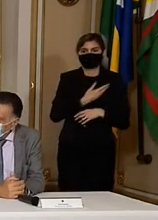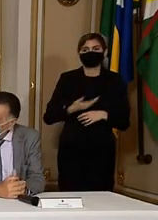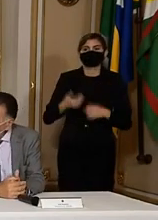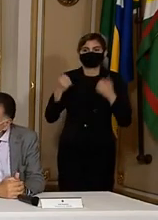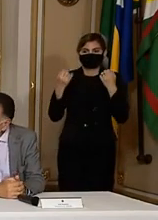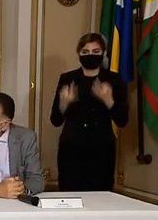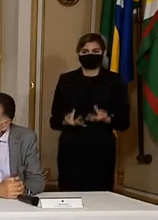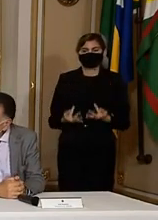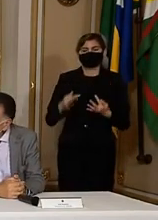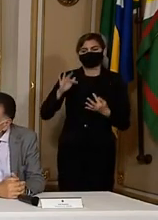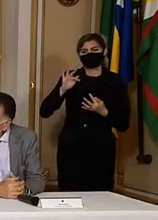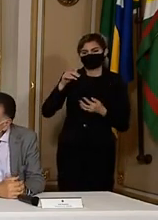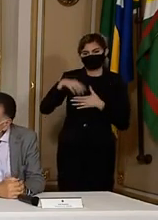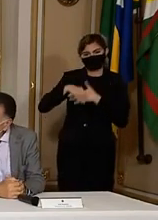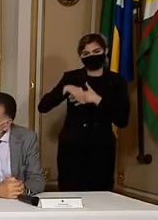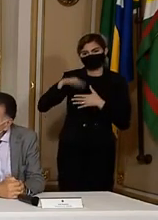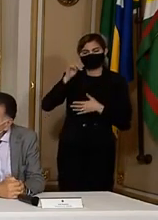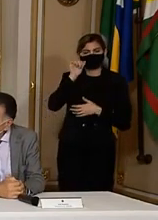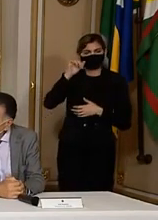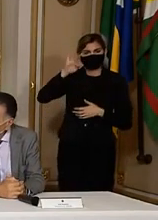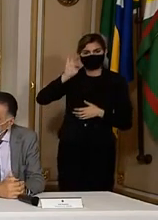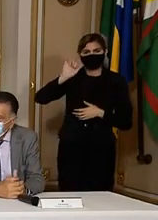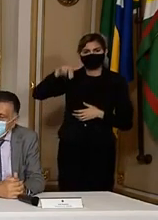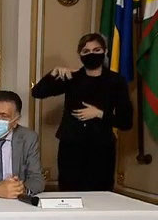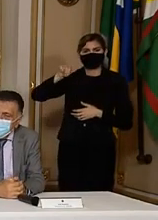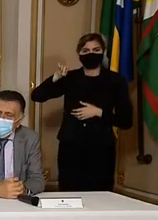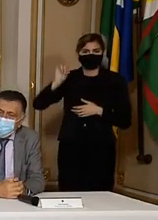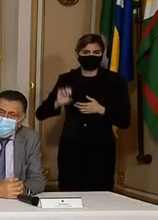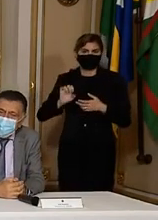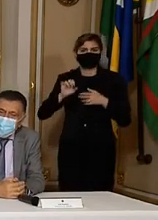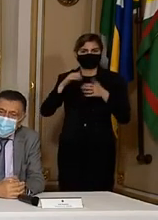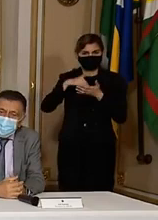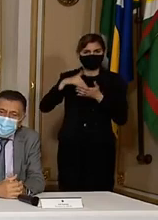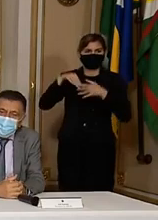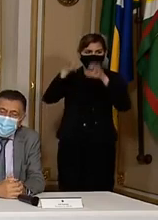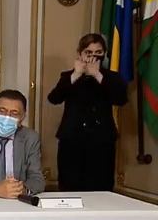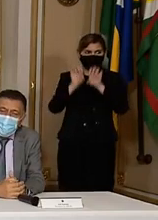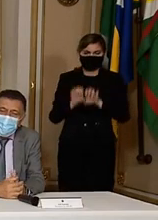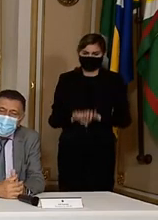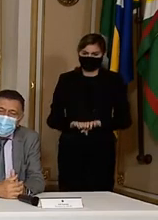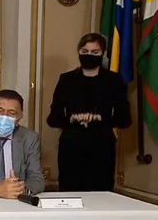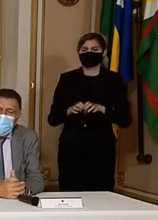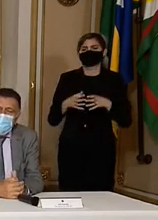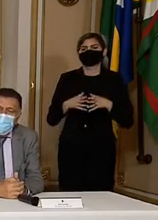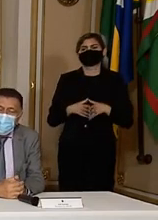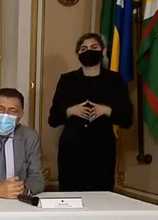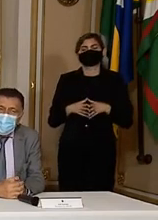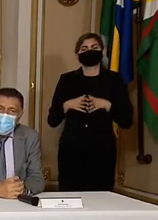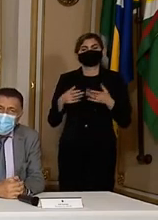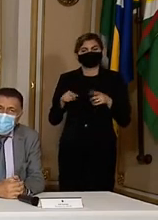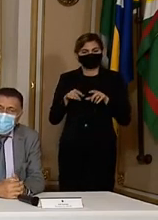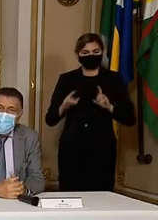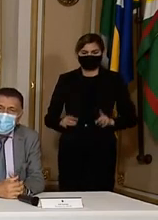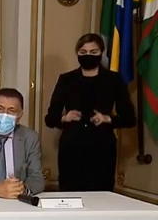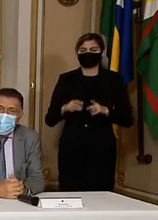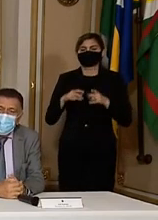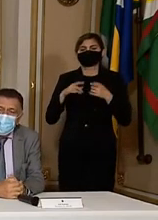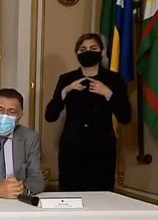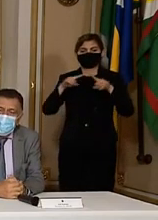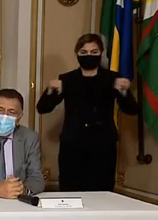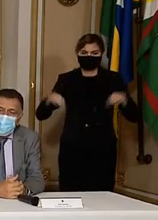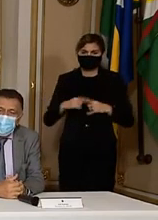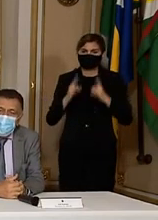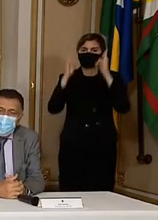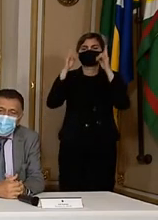complementar Fernanda Batista Secretária de infraestrutura e recursos hídrico complementar Gonzaga